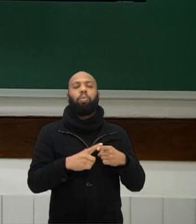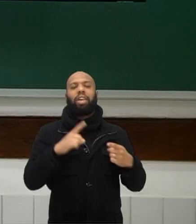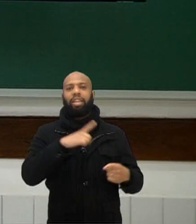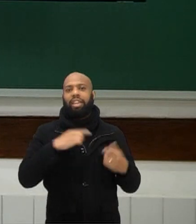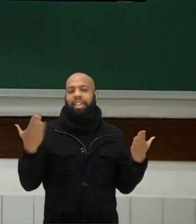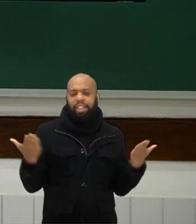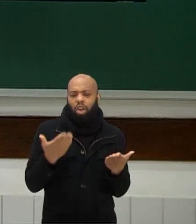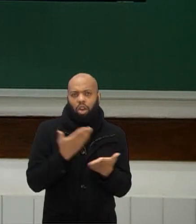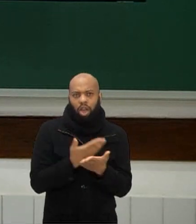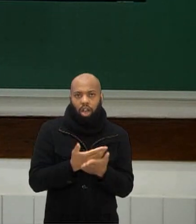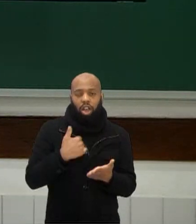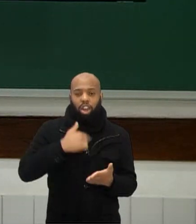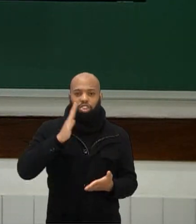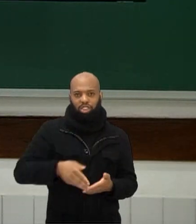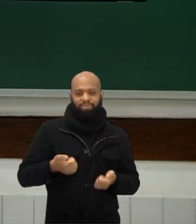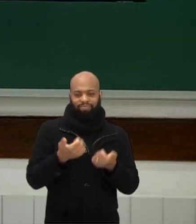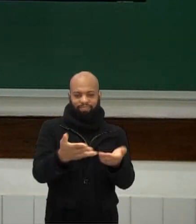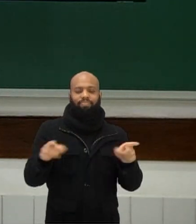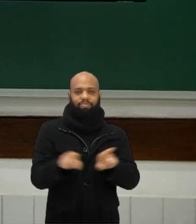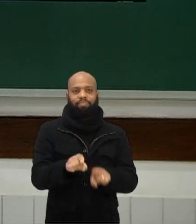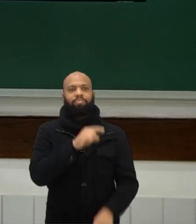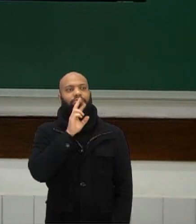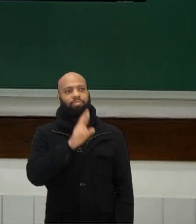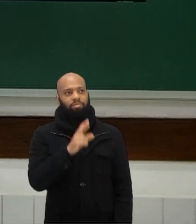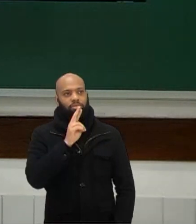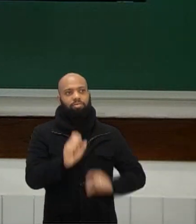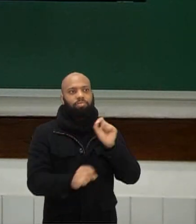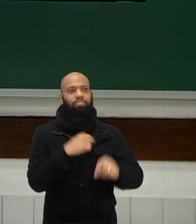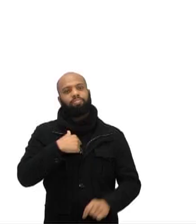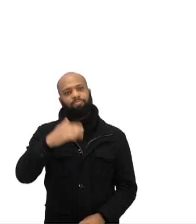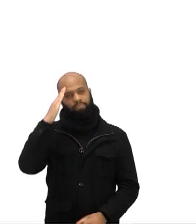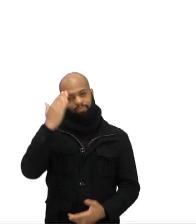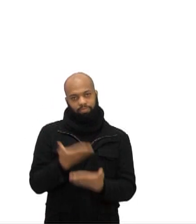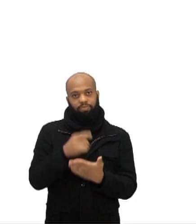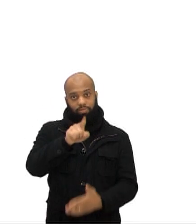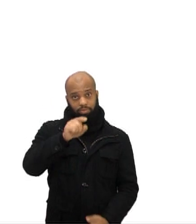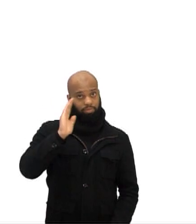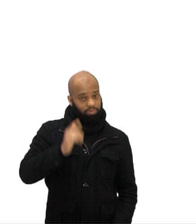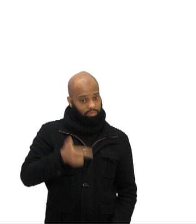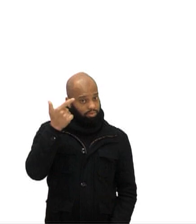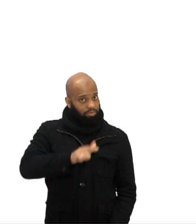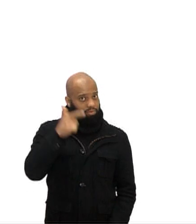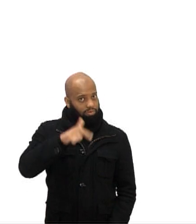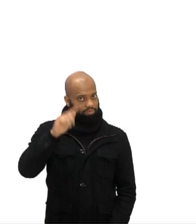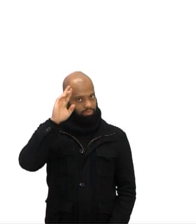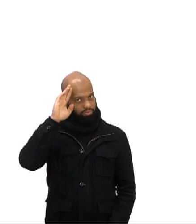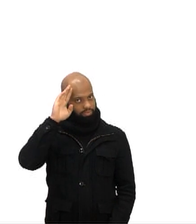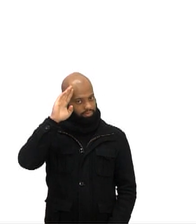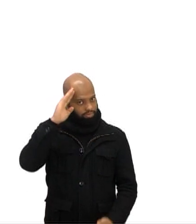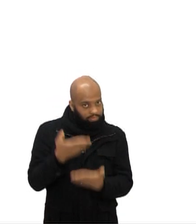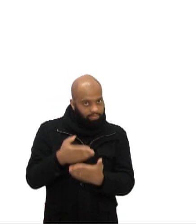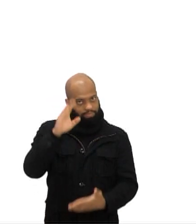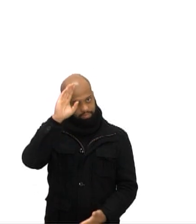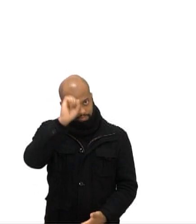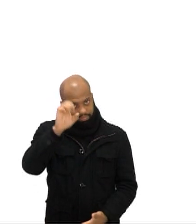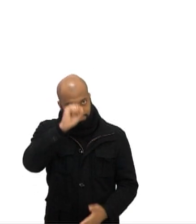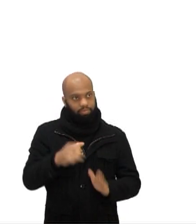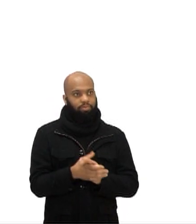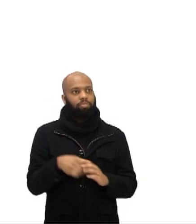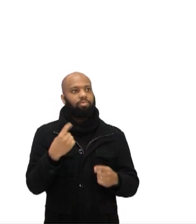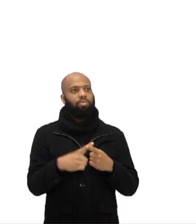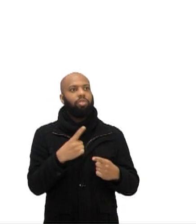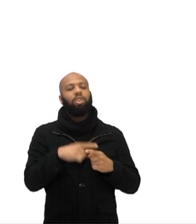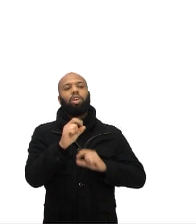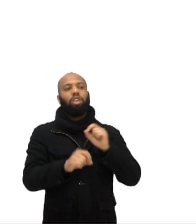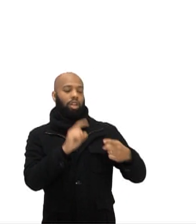durante a aula eu já passei a resposta desse quiz para vocês. Acredito que vocês sabem que o indicativo expressa certeza,